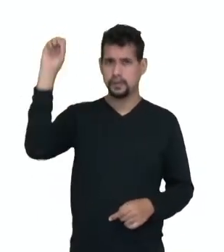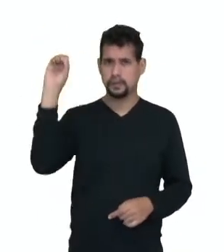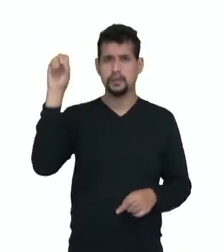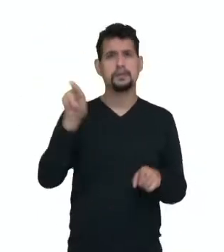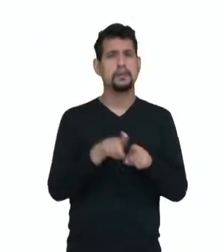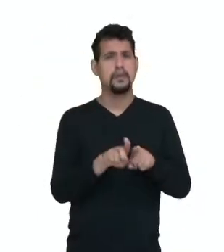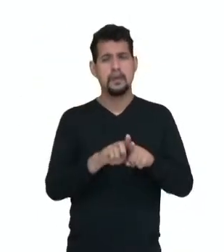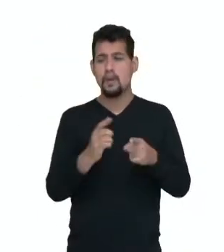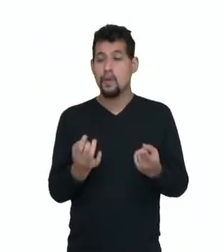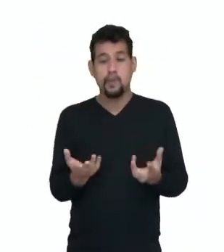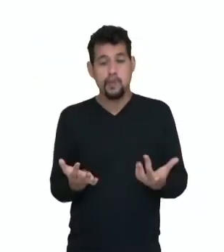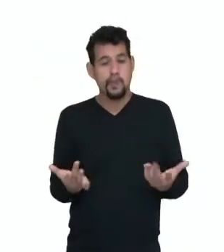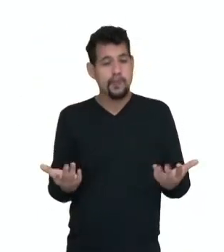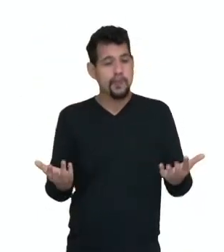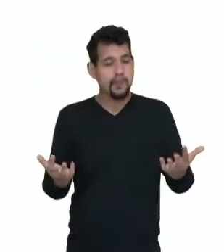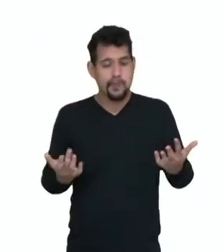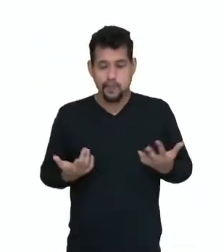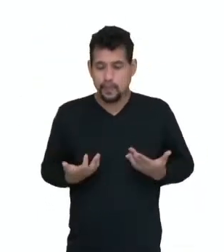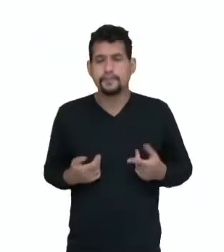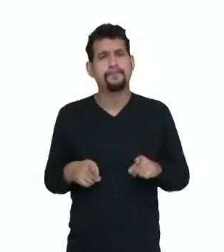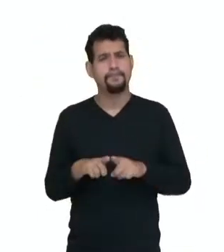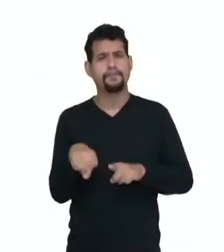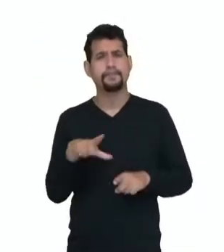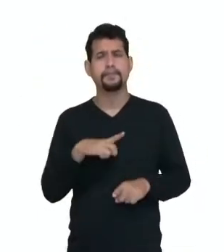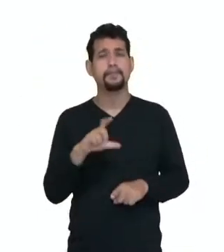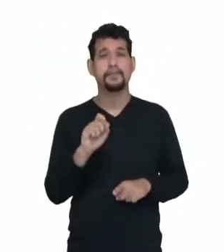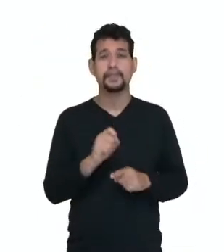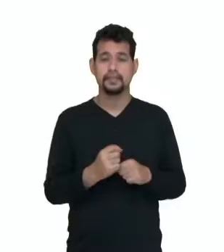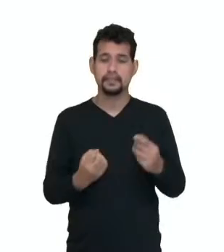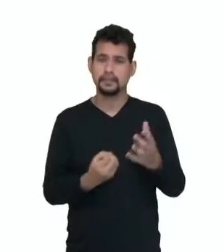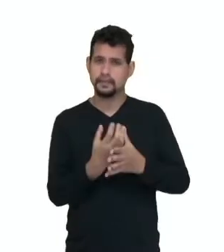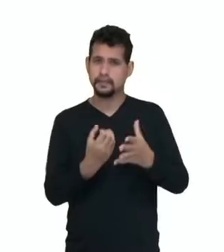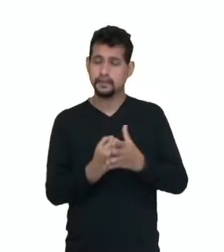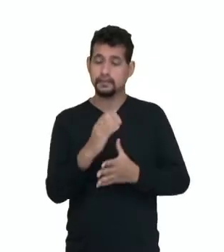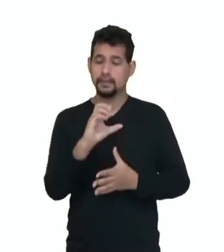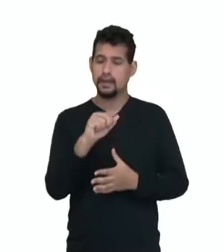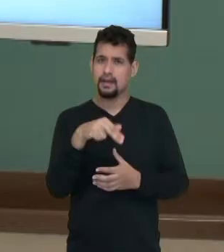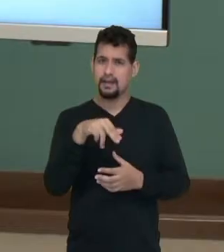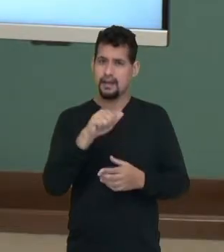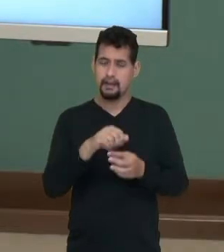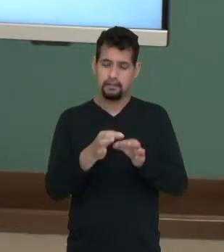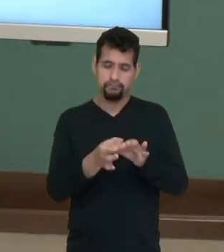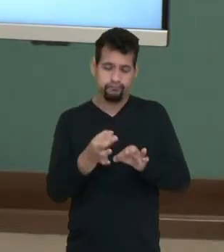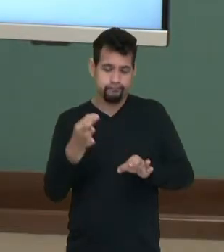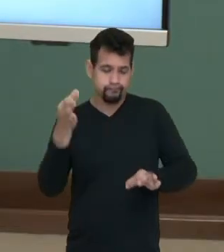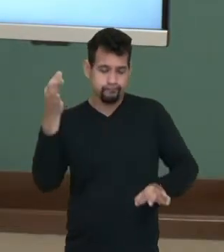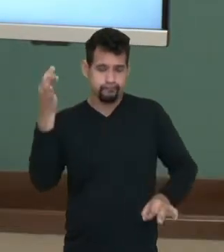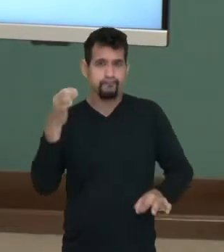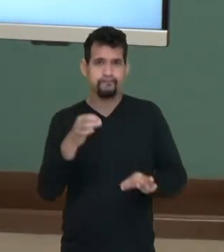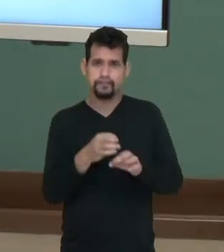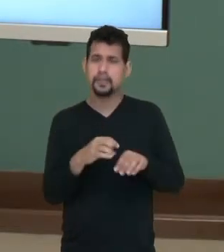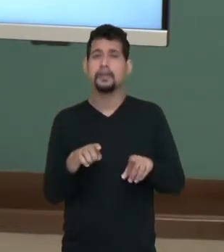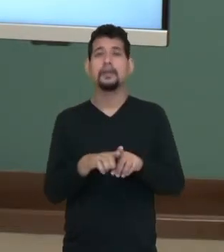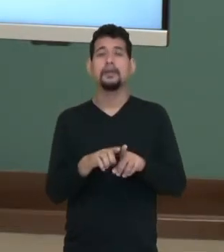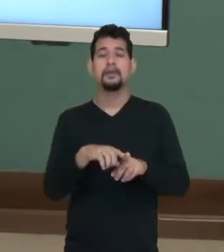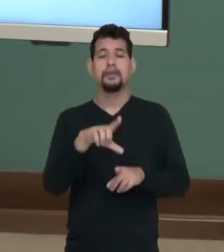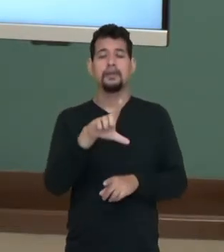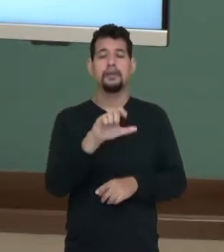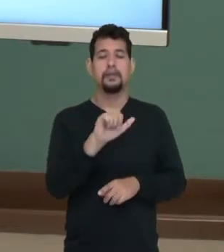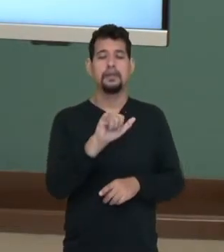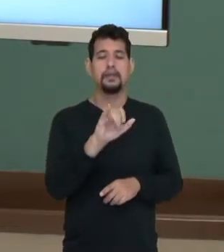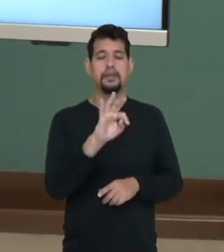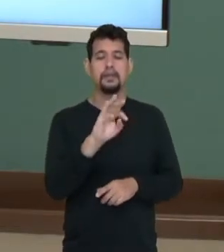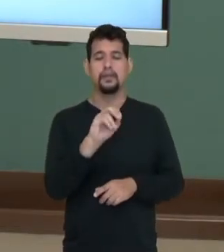nessa região que é propícia à produção de cana-de-açúcar. Clima tropical e na região do litoral nordestino,